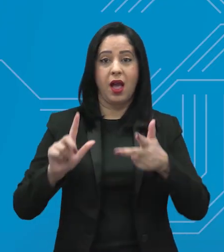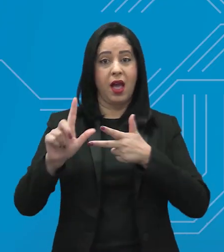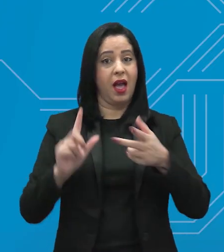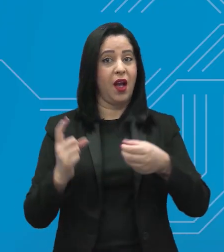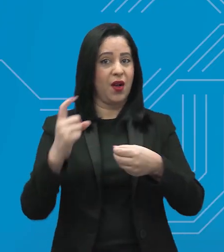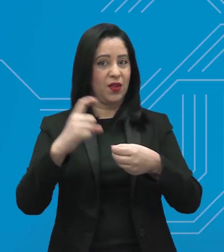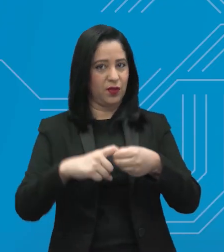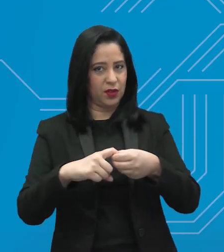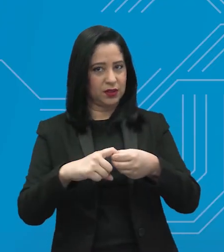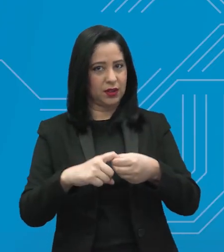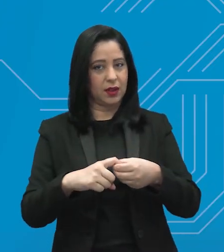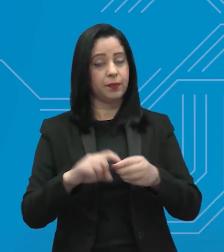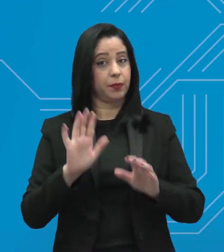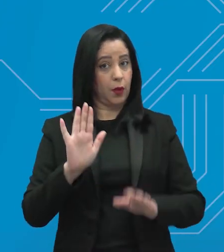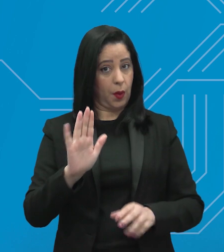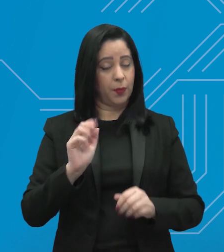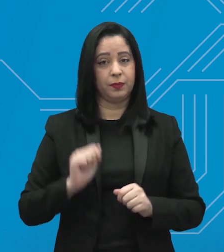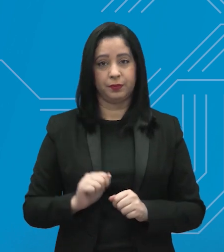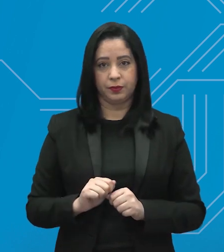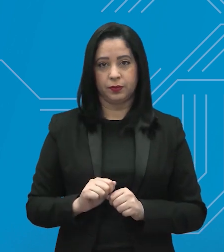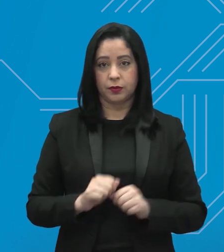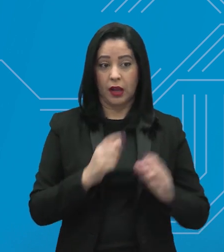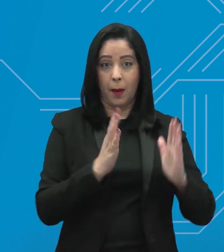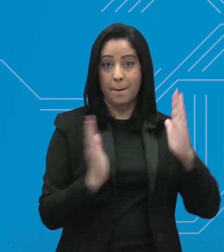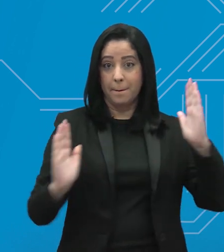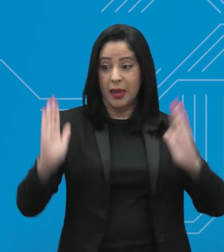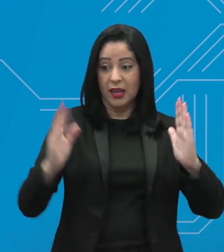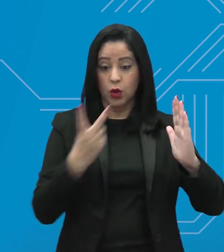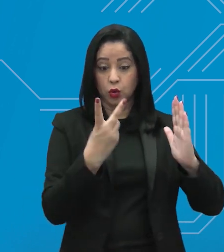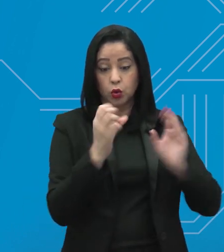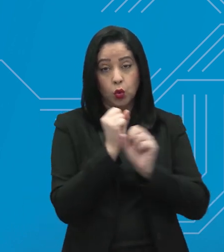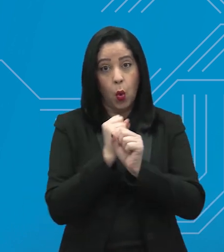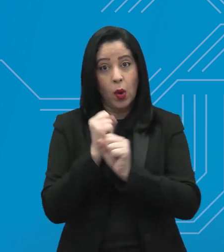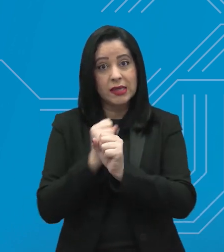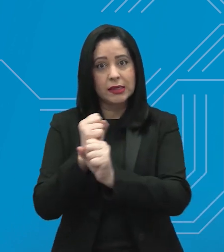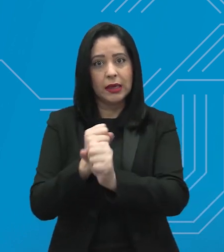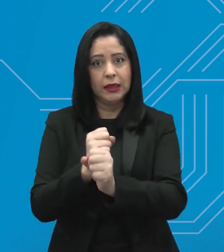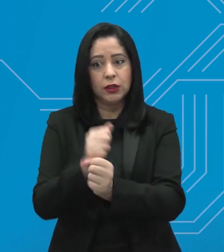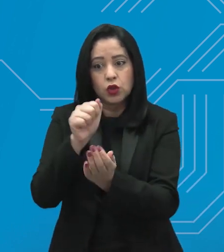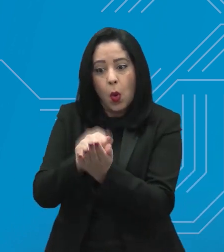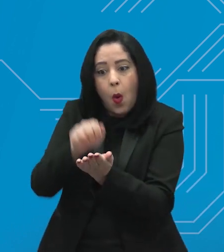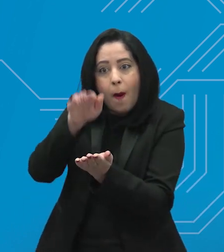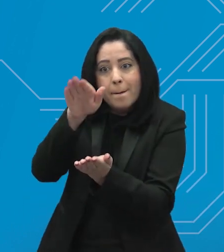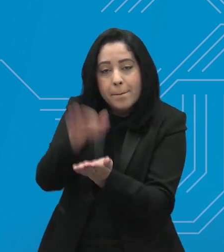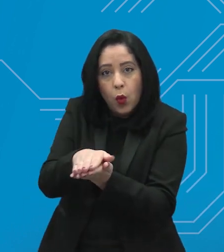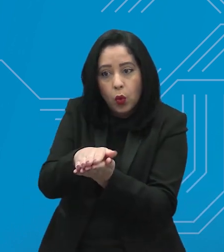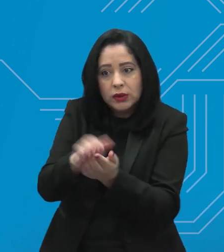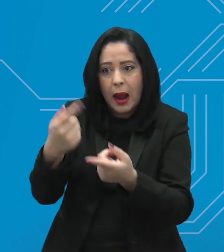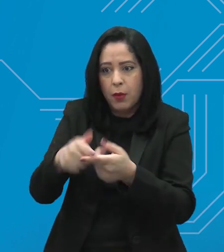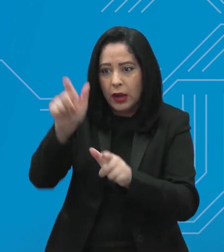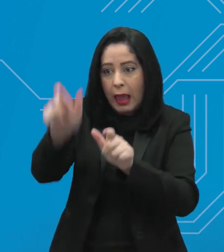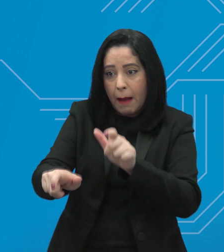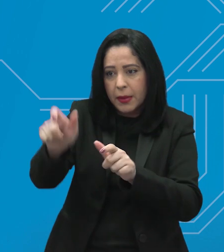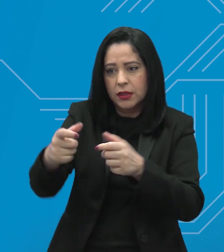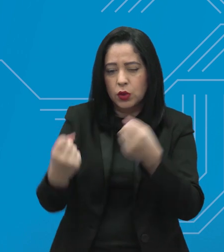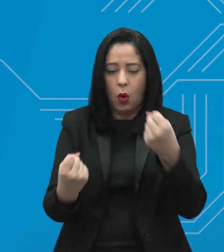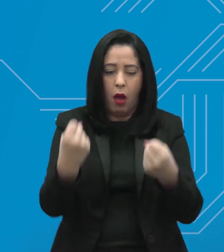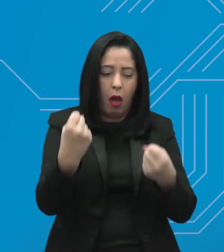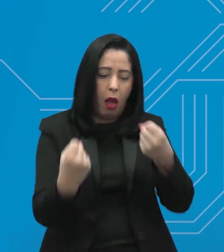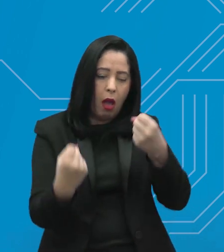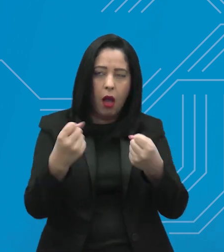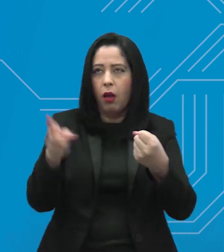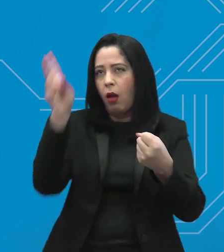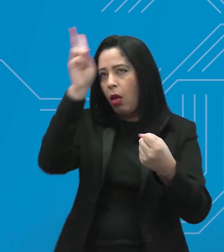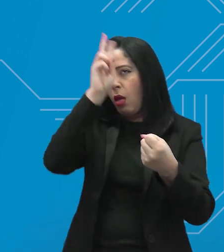Voltamos com Semana Legislativa. E olha esse dado. Em 2 anos, a quantidade de multas a motoristas flagrados